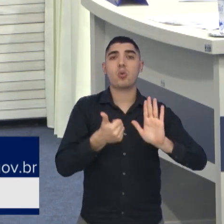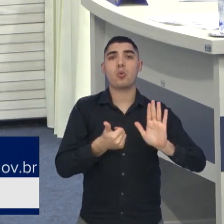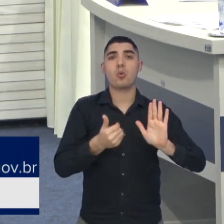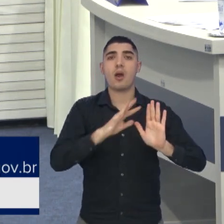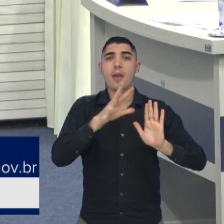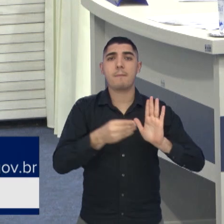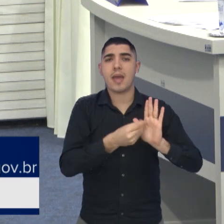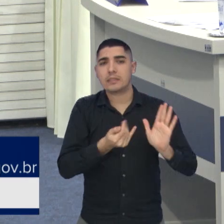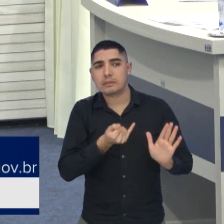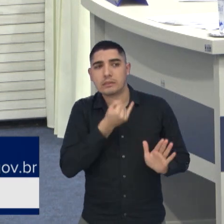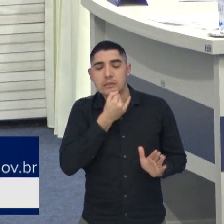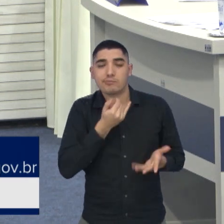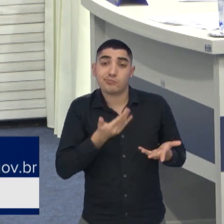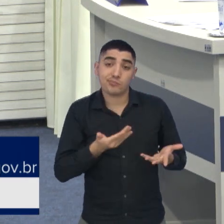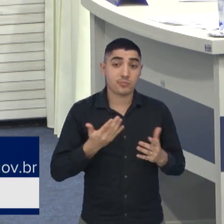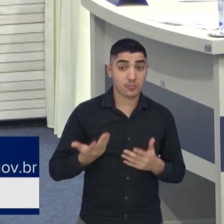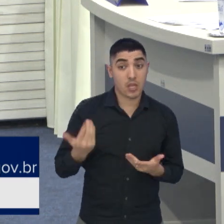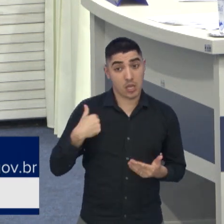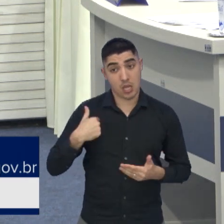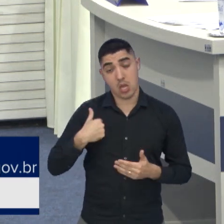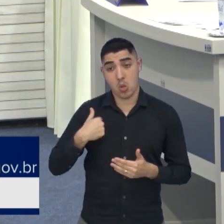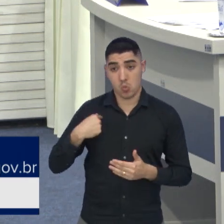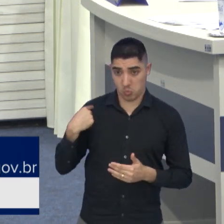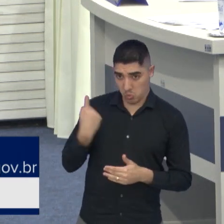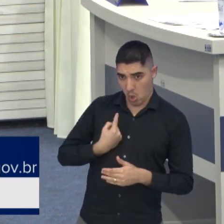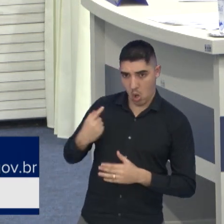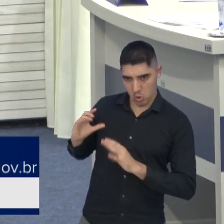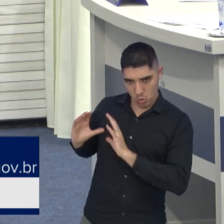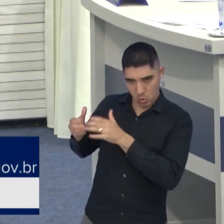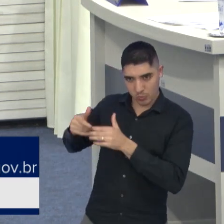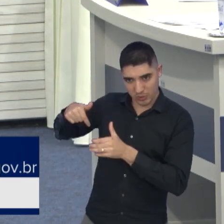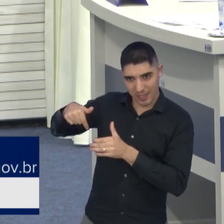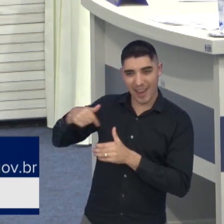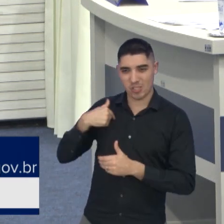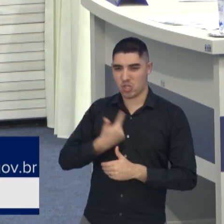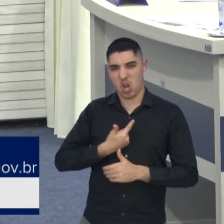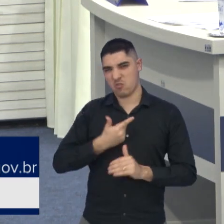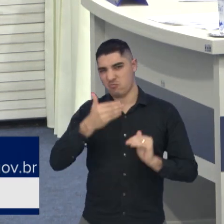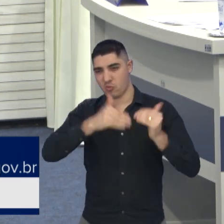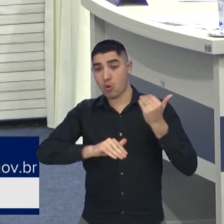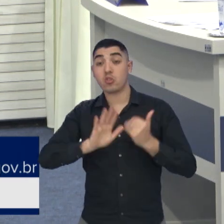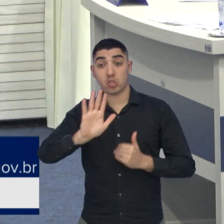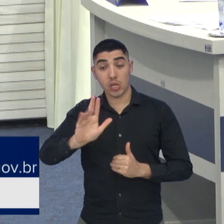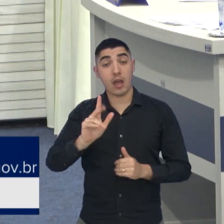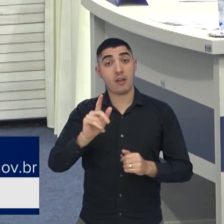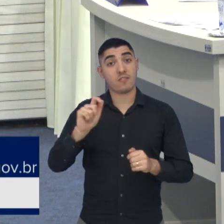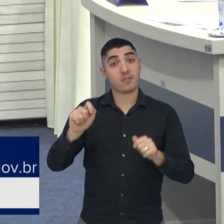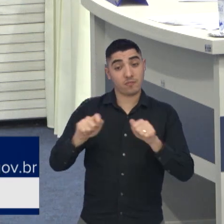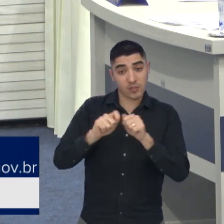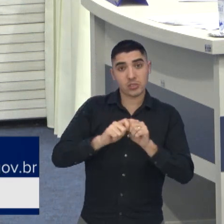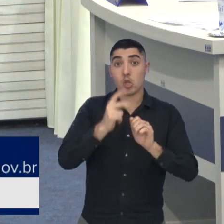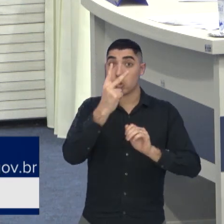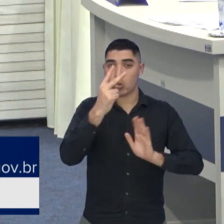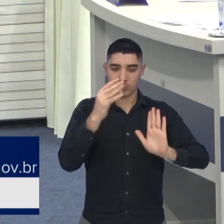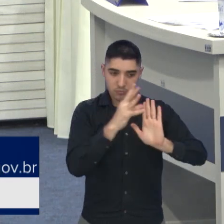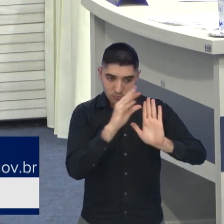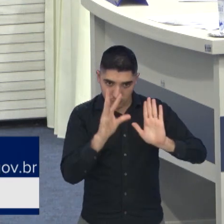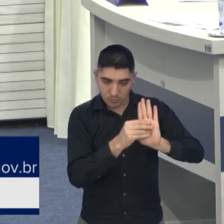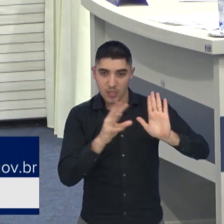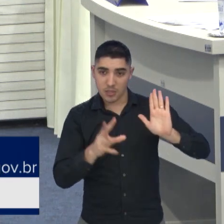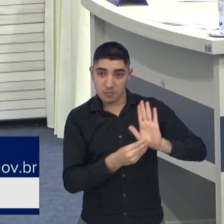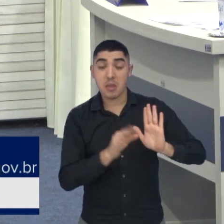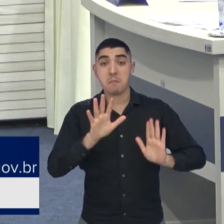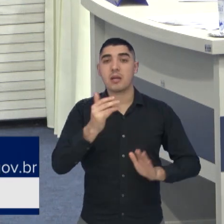desses 7 que estamos votando hoje contra, fizemos 2 emendas, mas, infelizmente, fomos barrados pelas